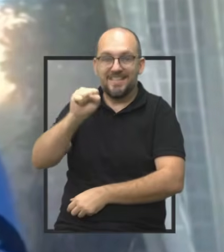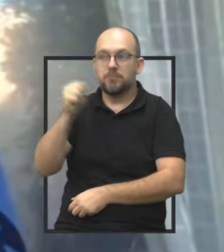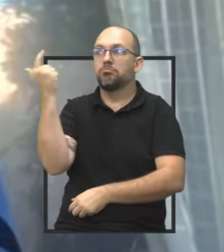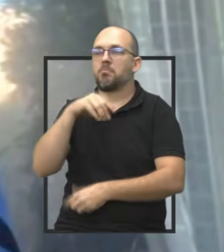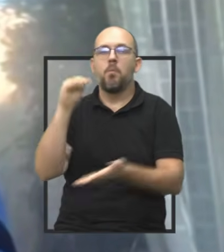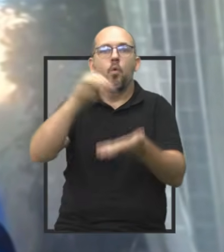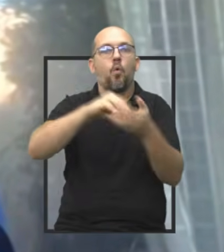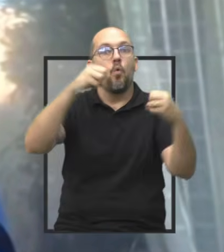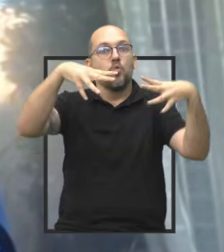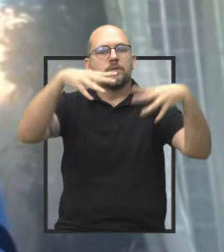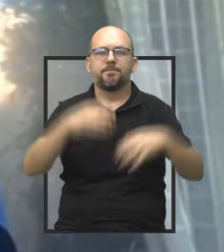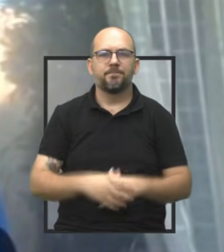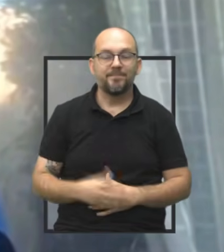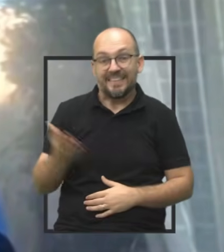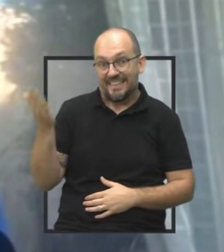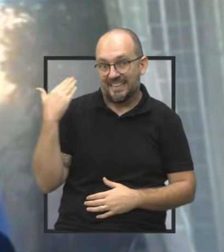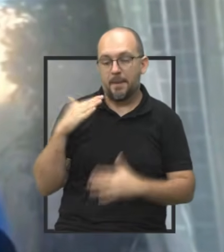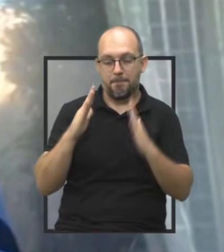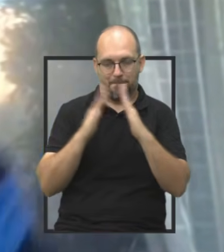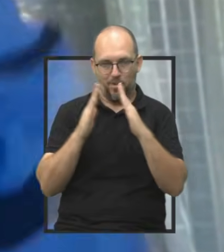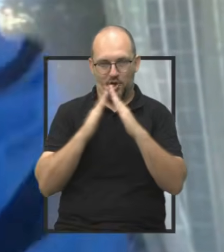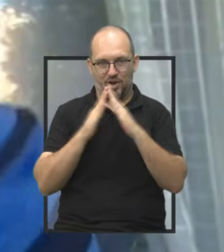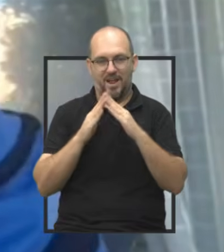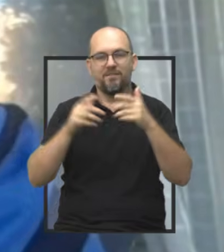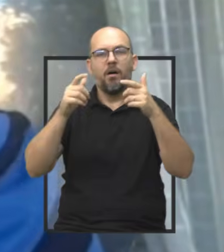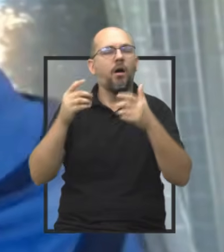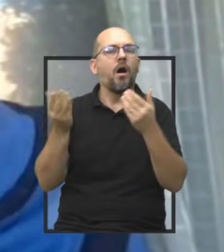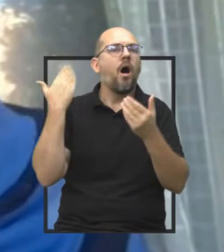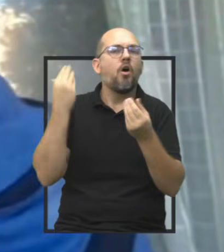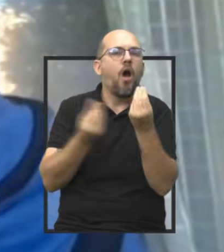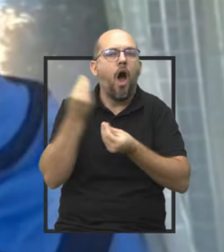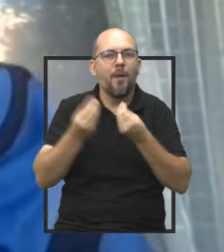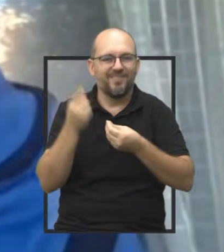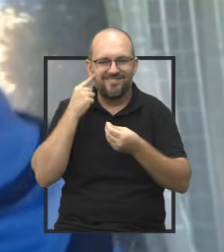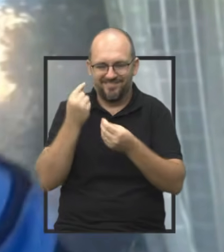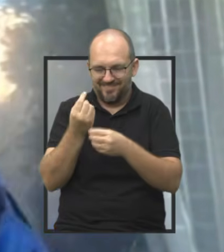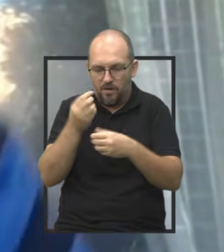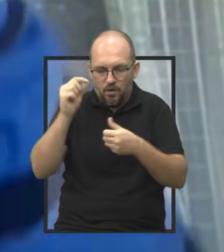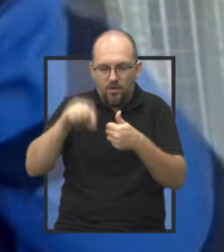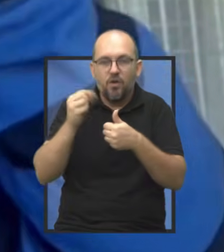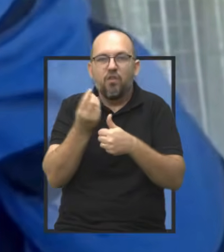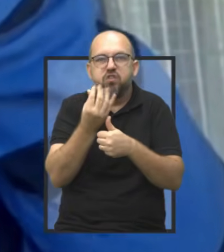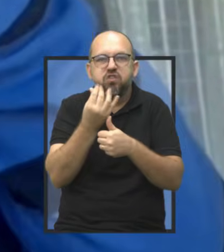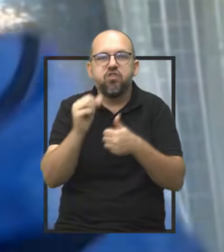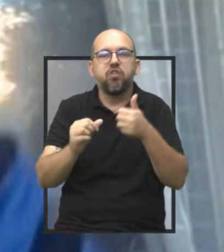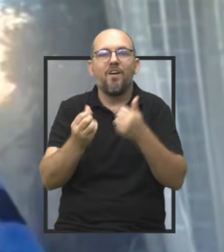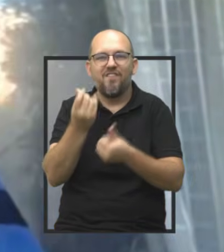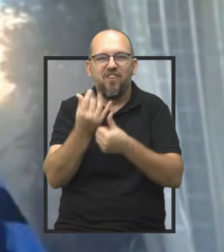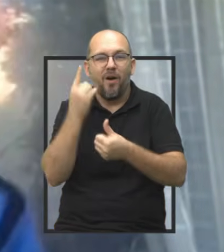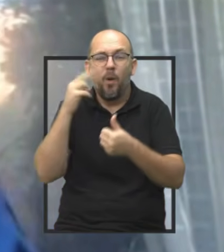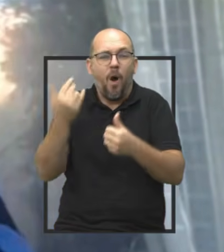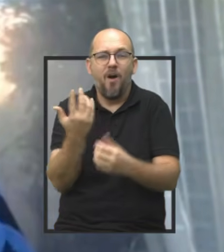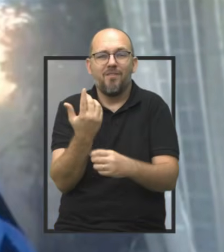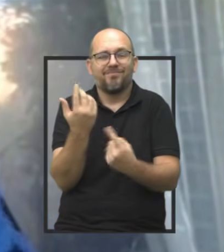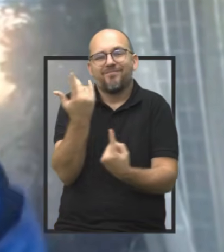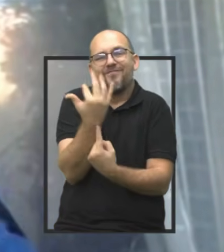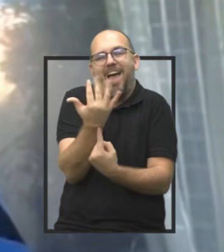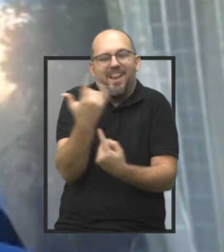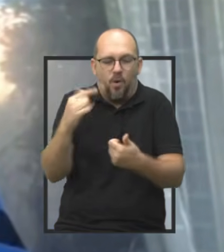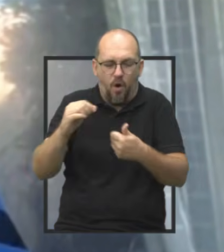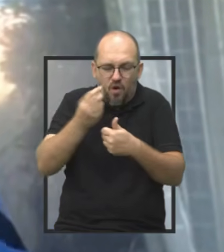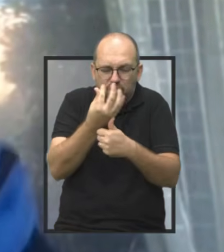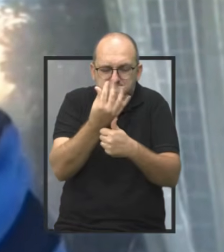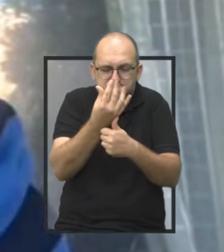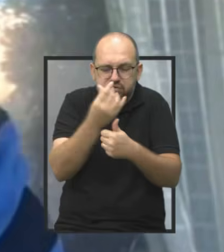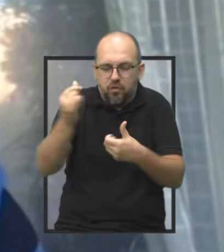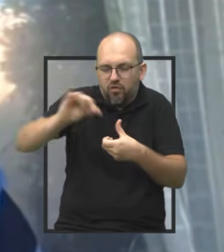A iluminação pública, porque nós morávamos, era no candeeiro, sabe o candeeiro? A luz de vela? Era assim, candeeiro,